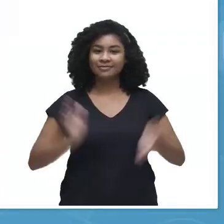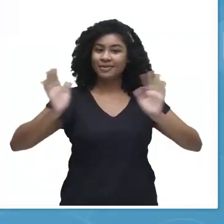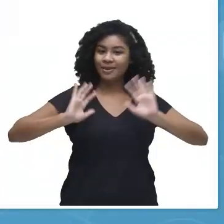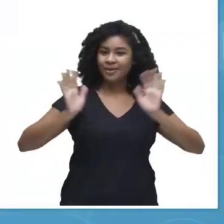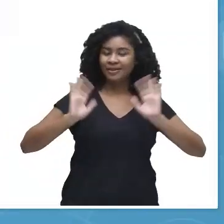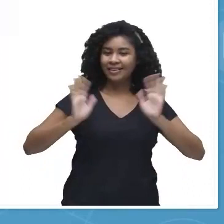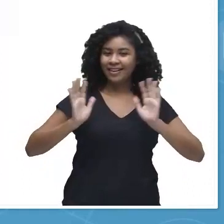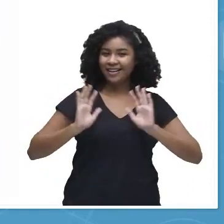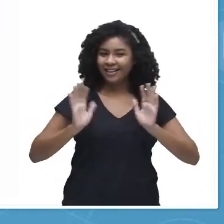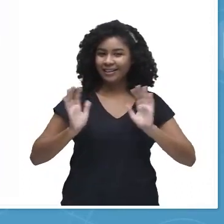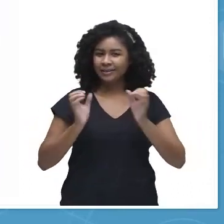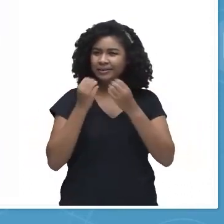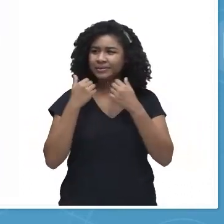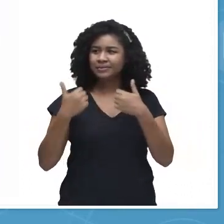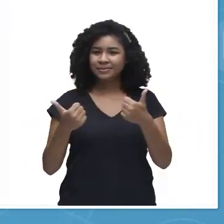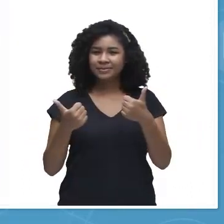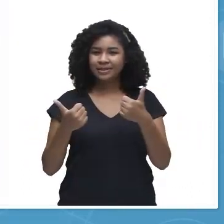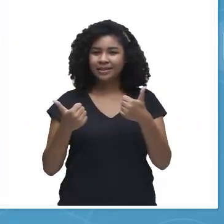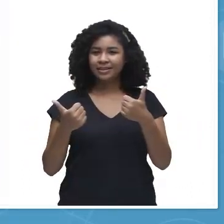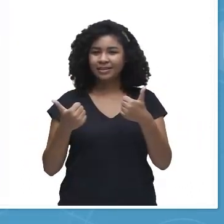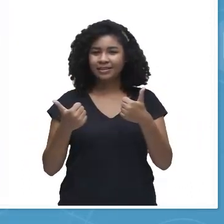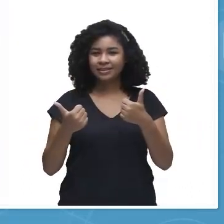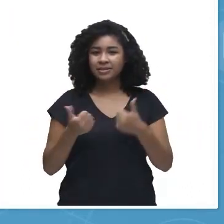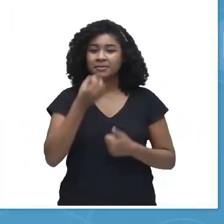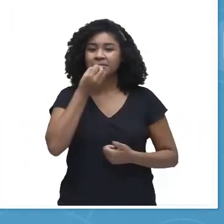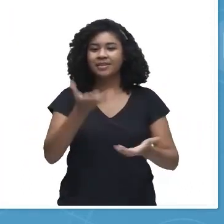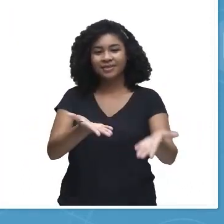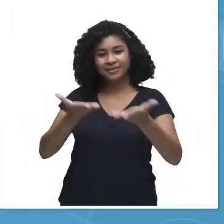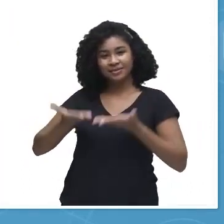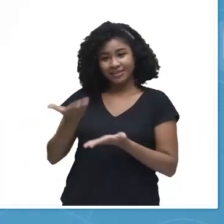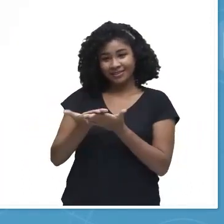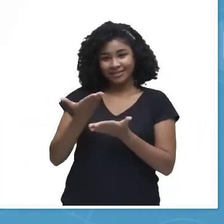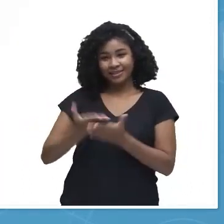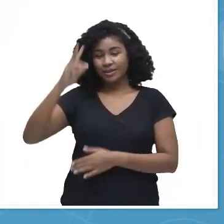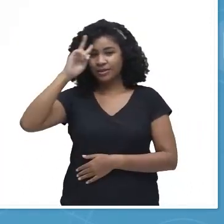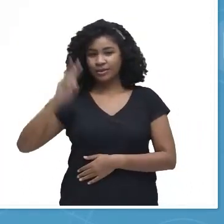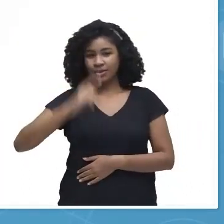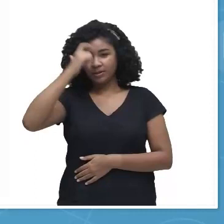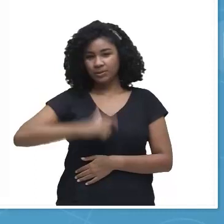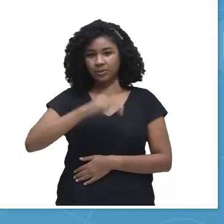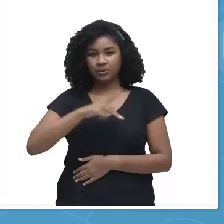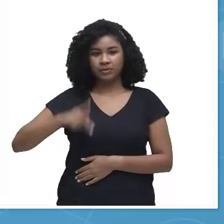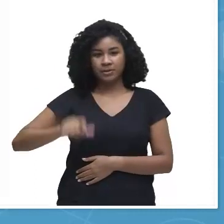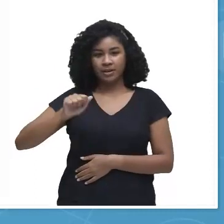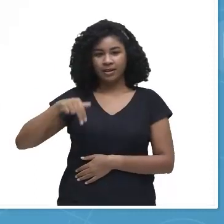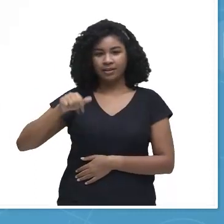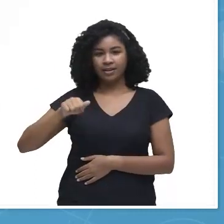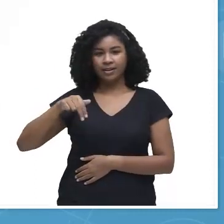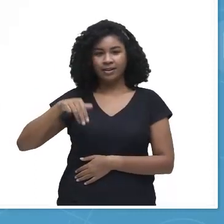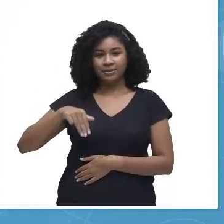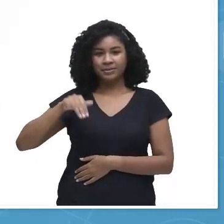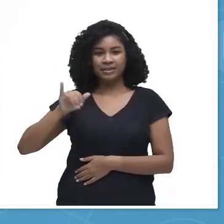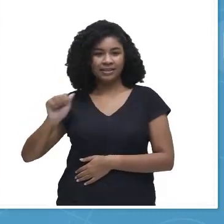Olá, sexto ano, tudo bem com vocês? Sejam bem-vindos à nossa aula de História. Eu sou o professor Ananias Carvalho e vou ministrar essa